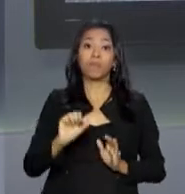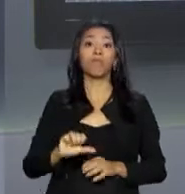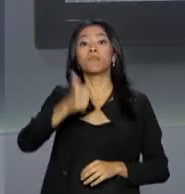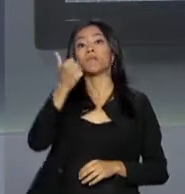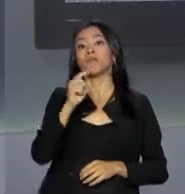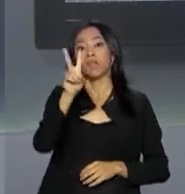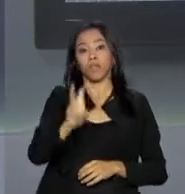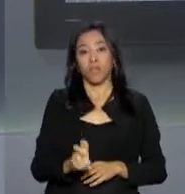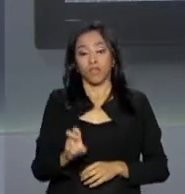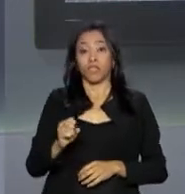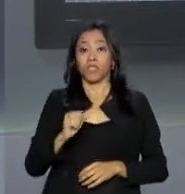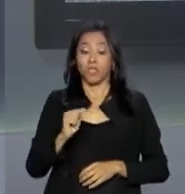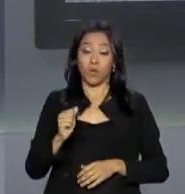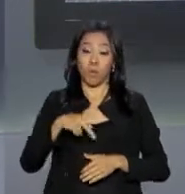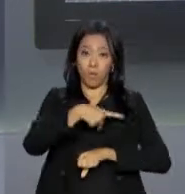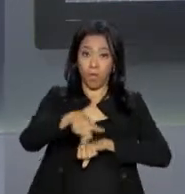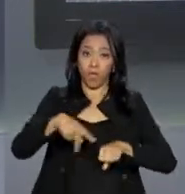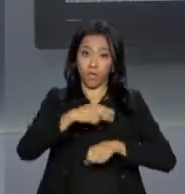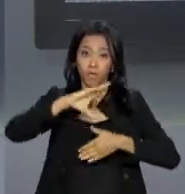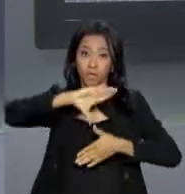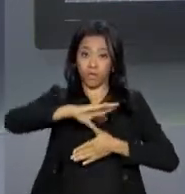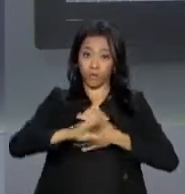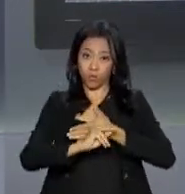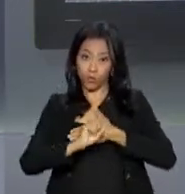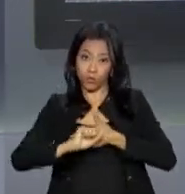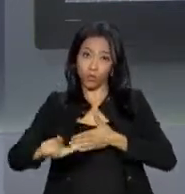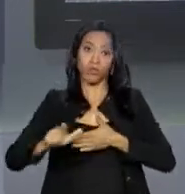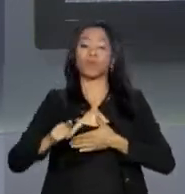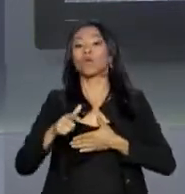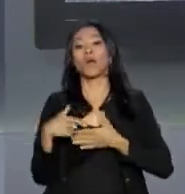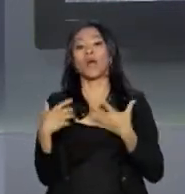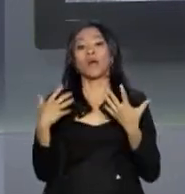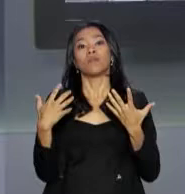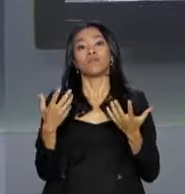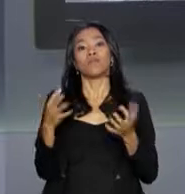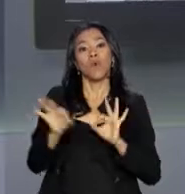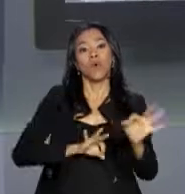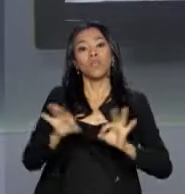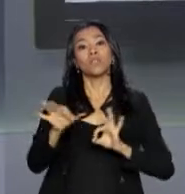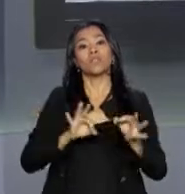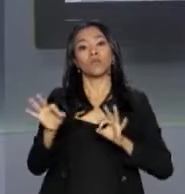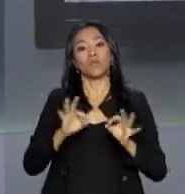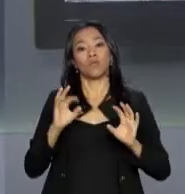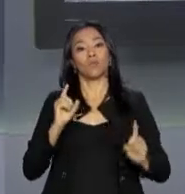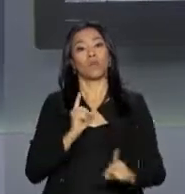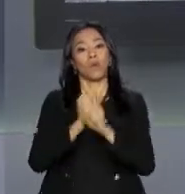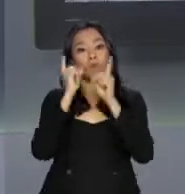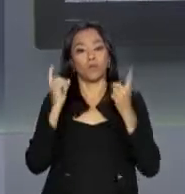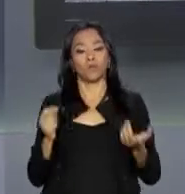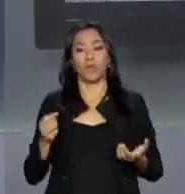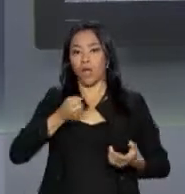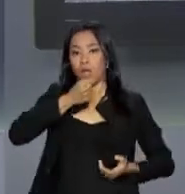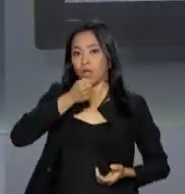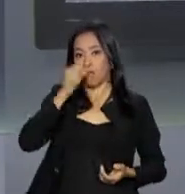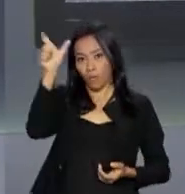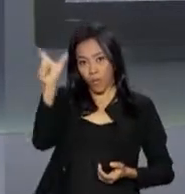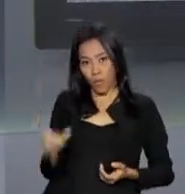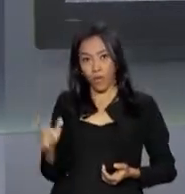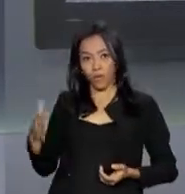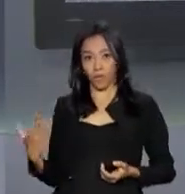que um país do Hemisfério Sul sediou o maior evento do planeta sobre recursos hídricos. A repórter Carla Vatier foi